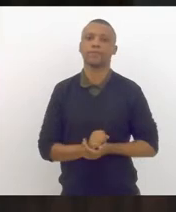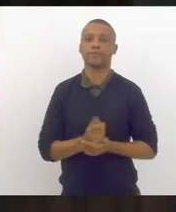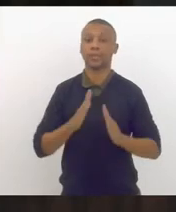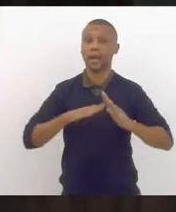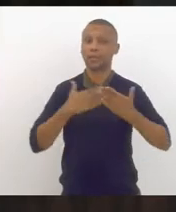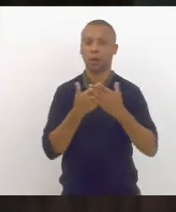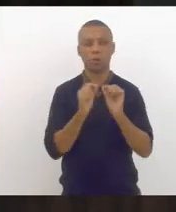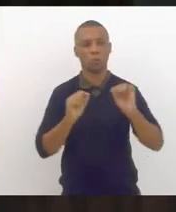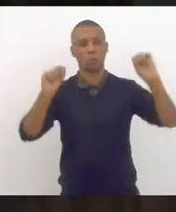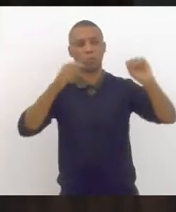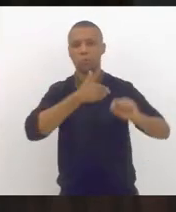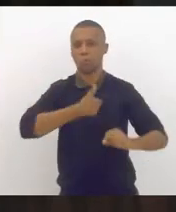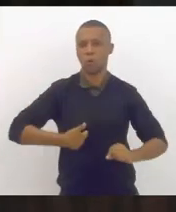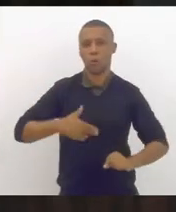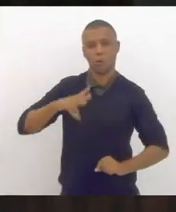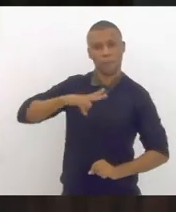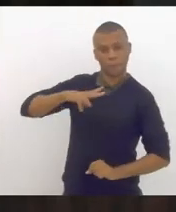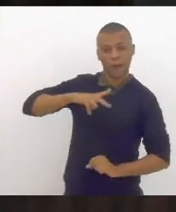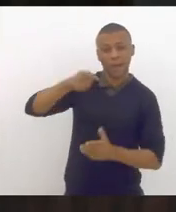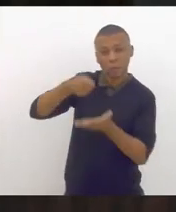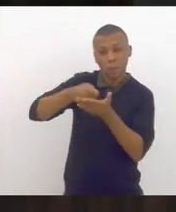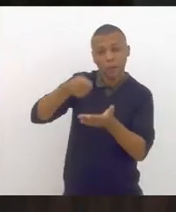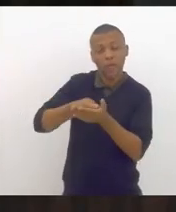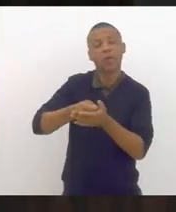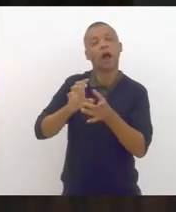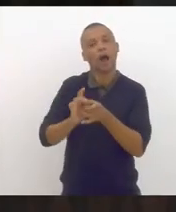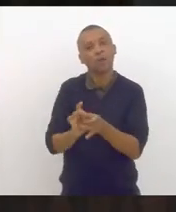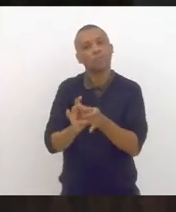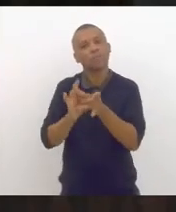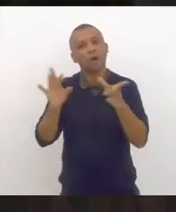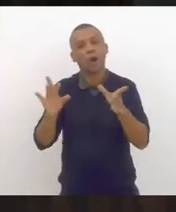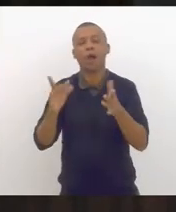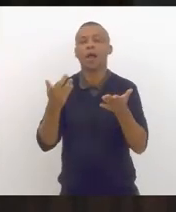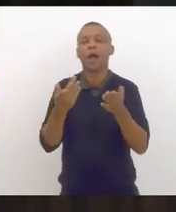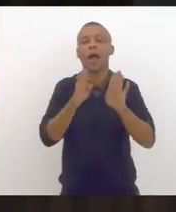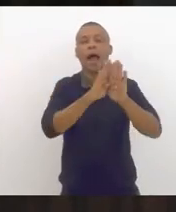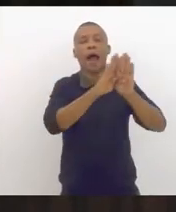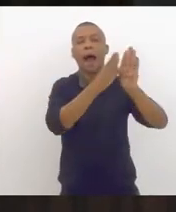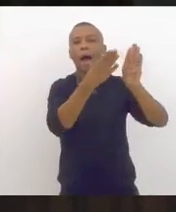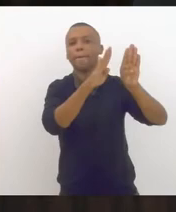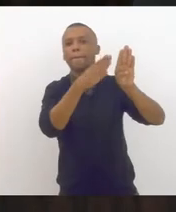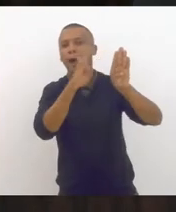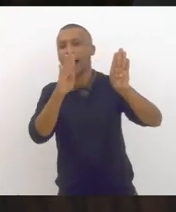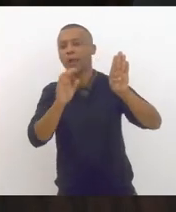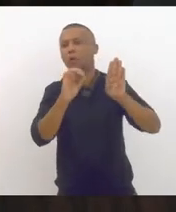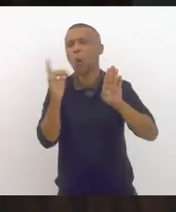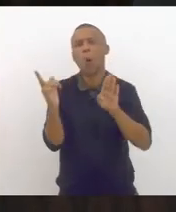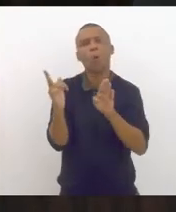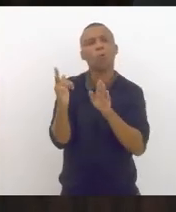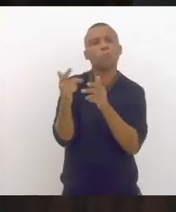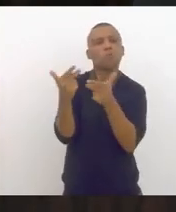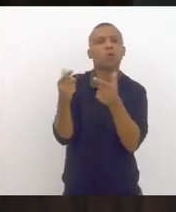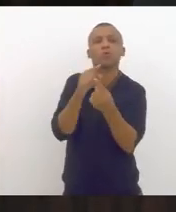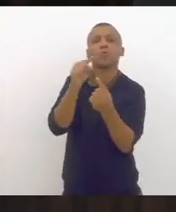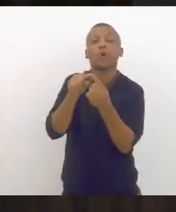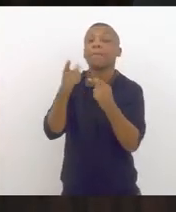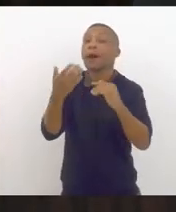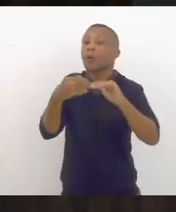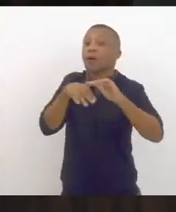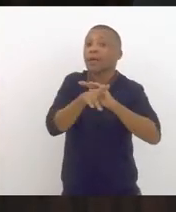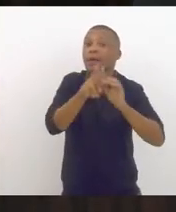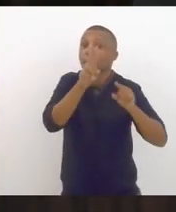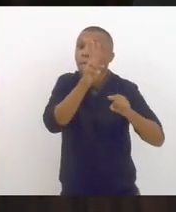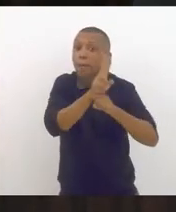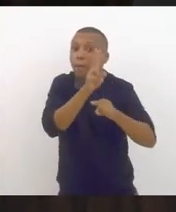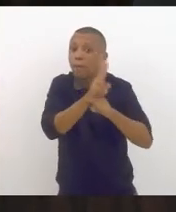da rede pública e privada de ensino a disponibilizarem armário ou outro móvel semelhante para a guarda e conservação